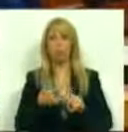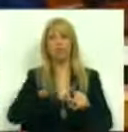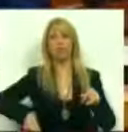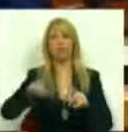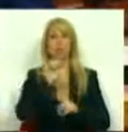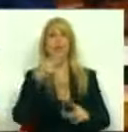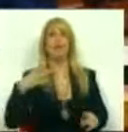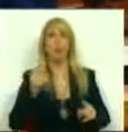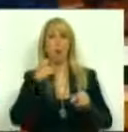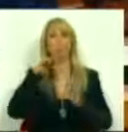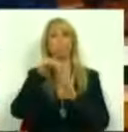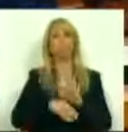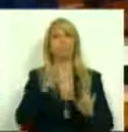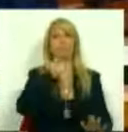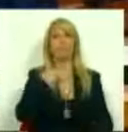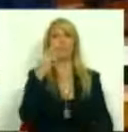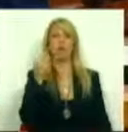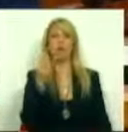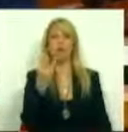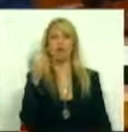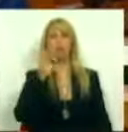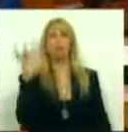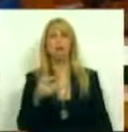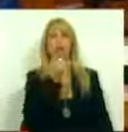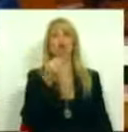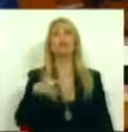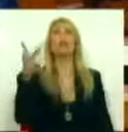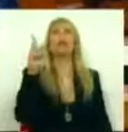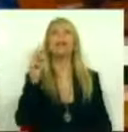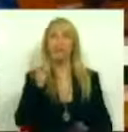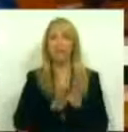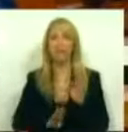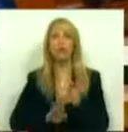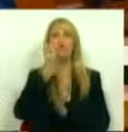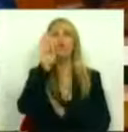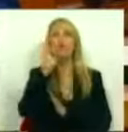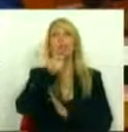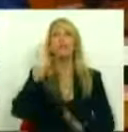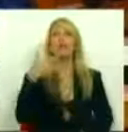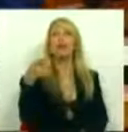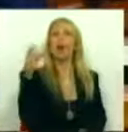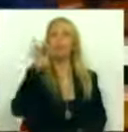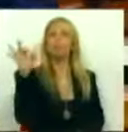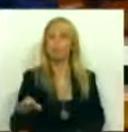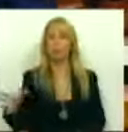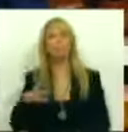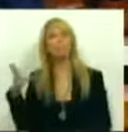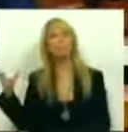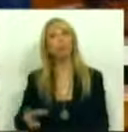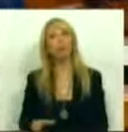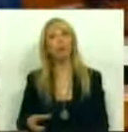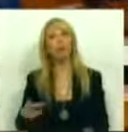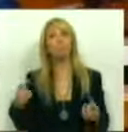de 0,3% e em 2013 crescerá 0,9%. Portugal